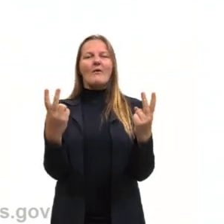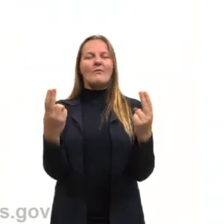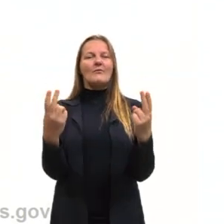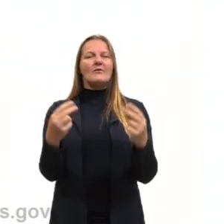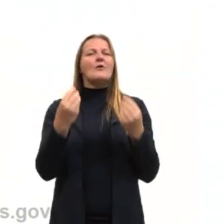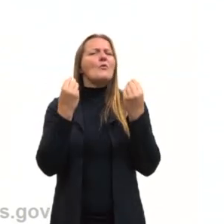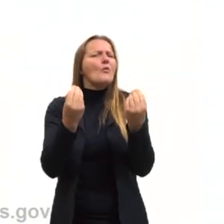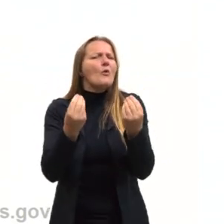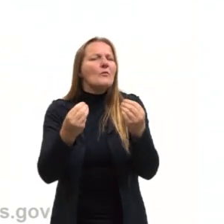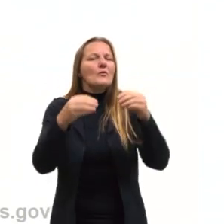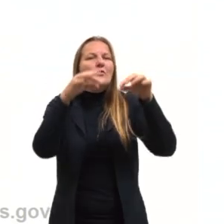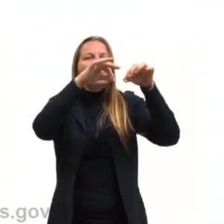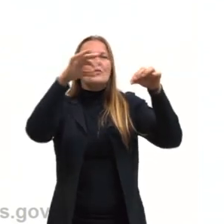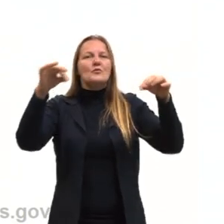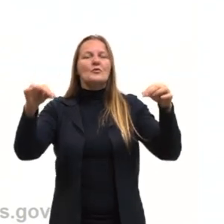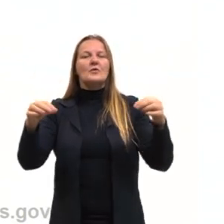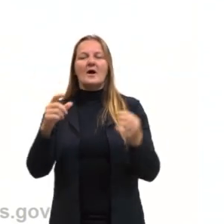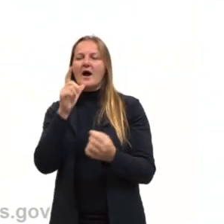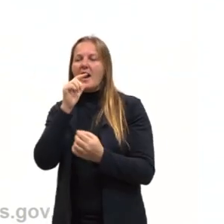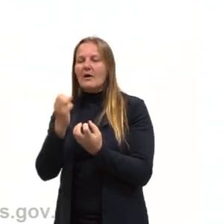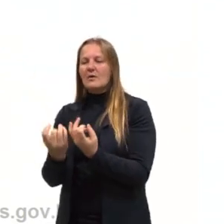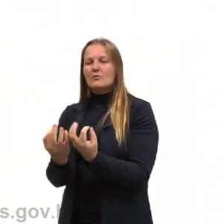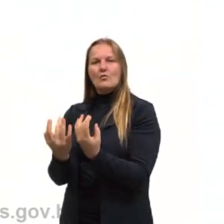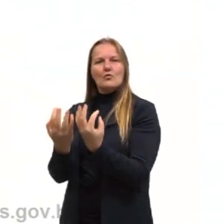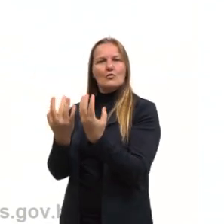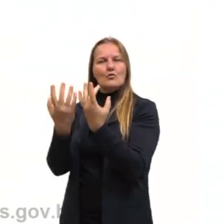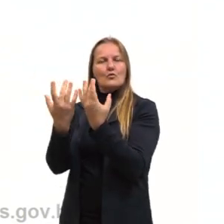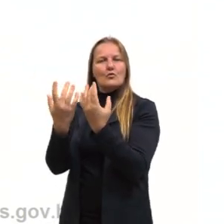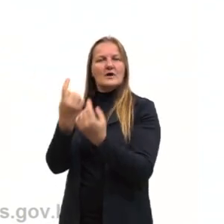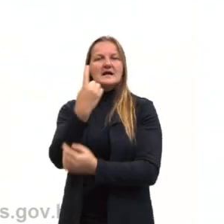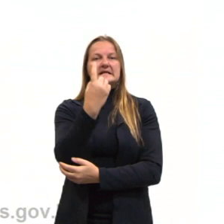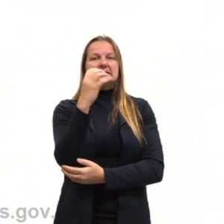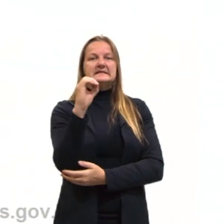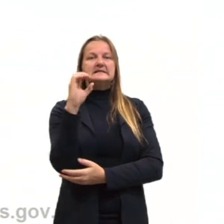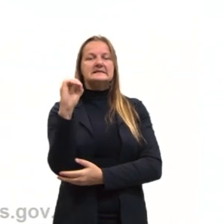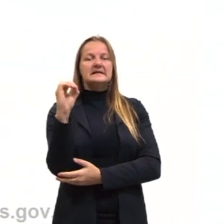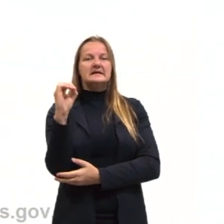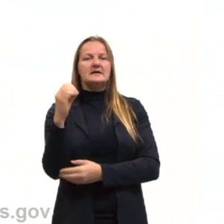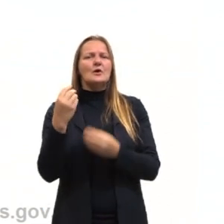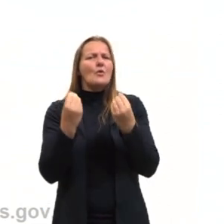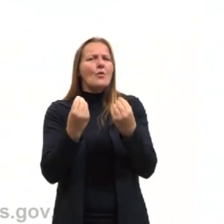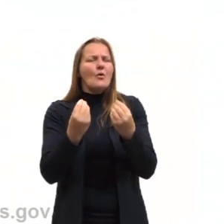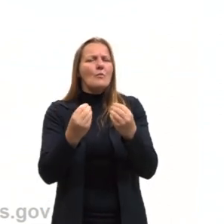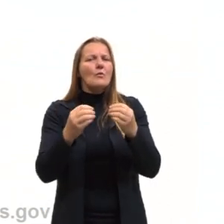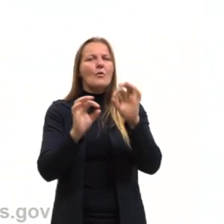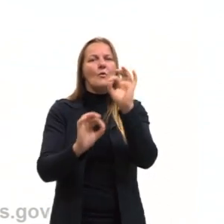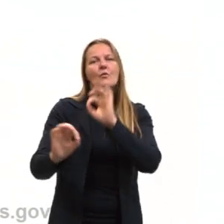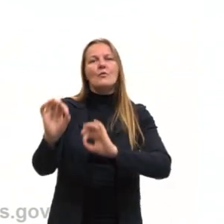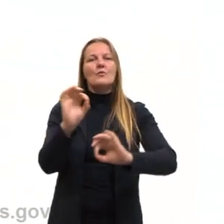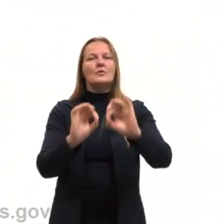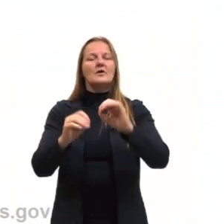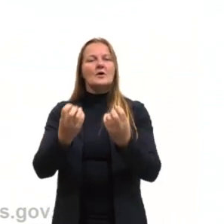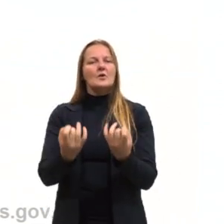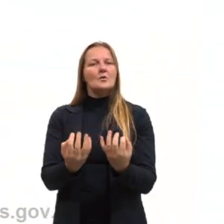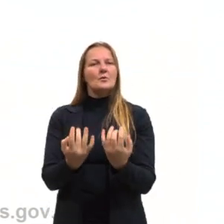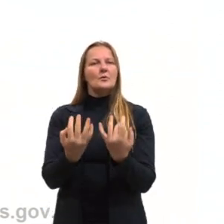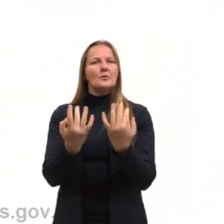seca no varal se a água ferve a 100 graus celsius como que ocorre essa evaporação da água